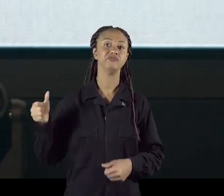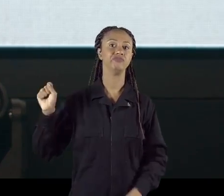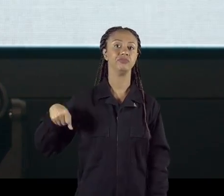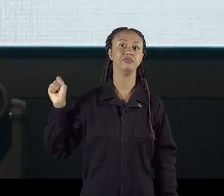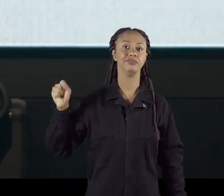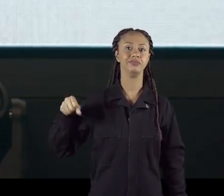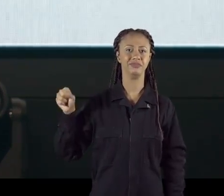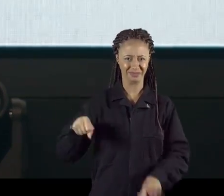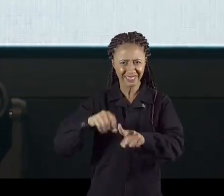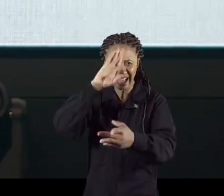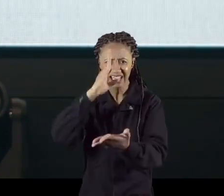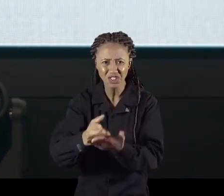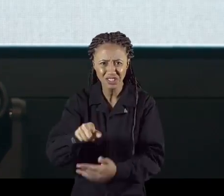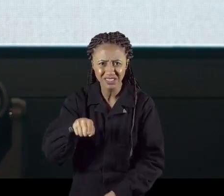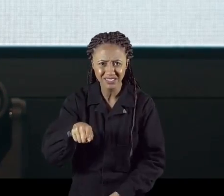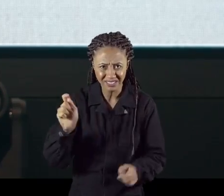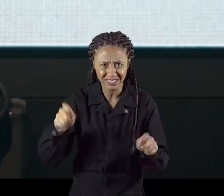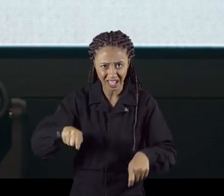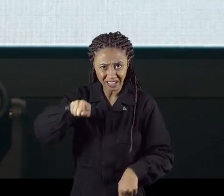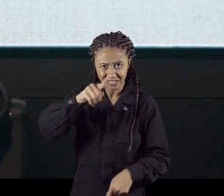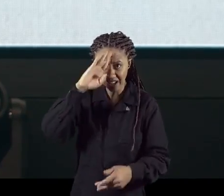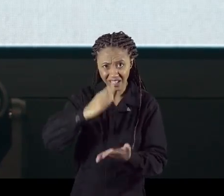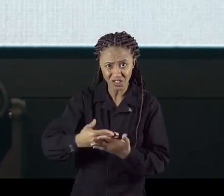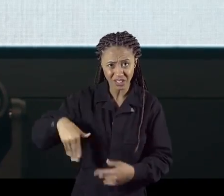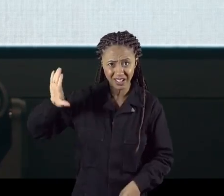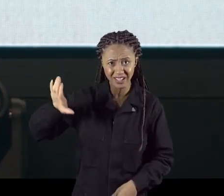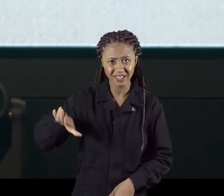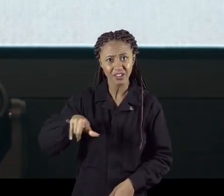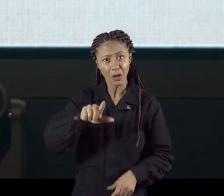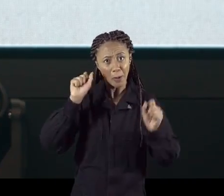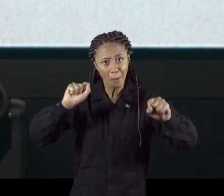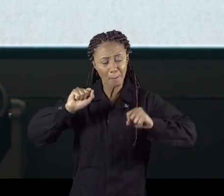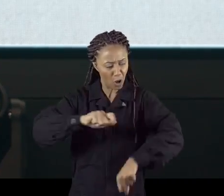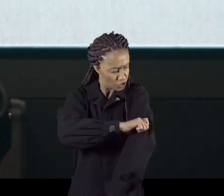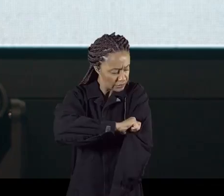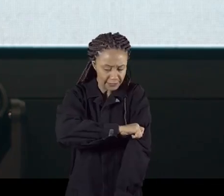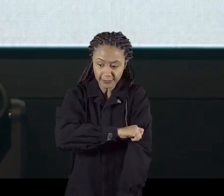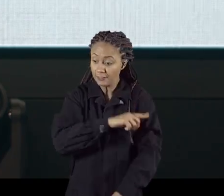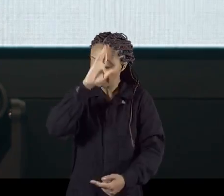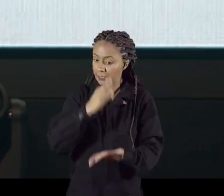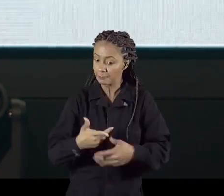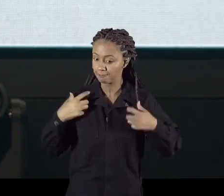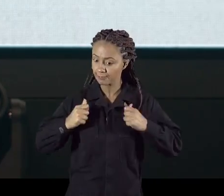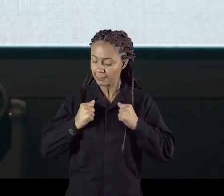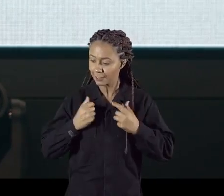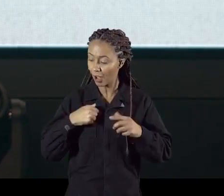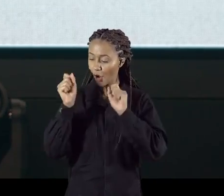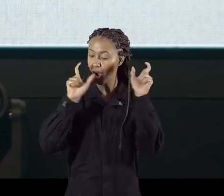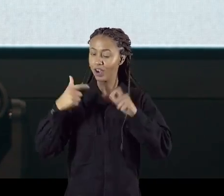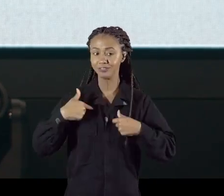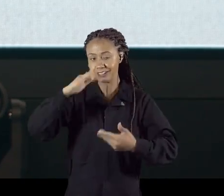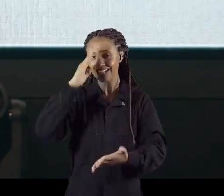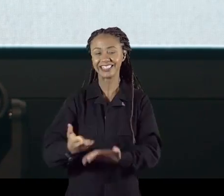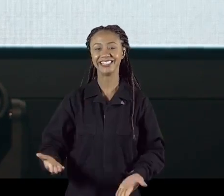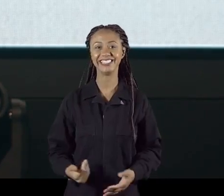e corta que crê ser feliz que eu falei eu creio o